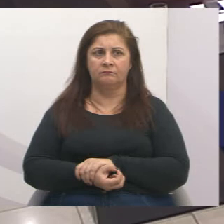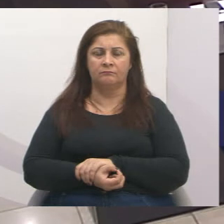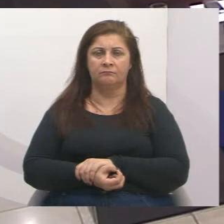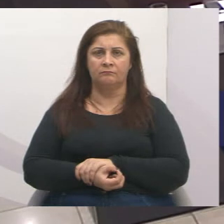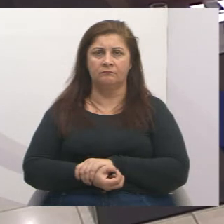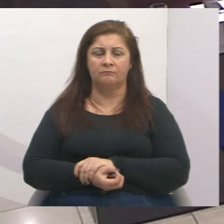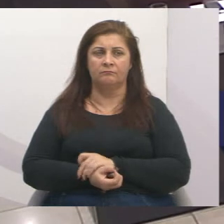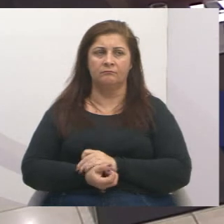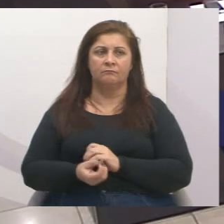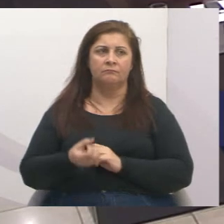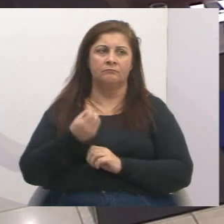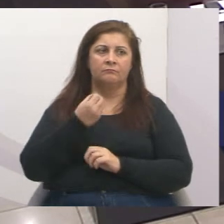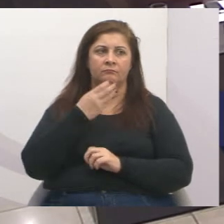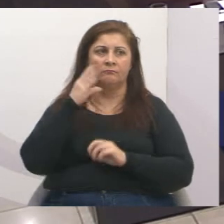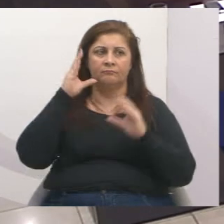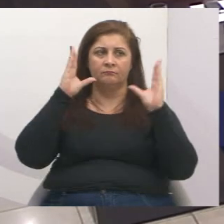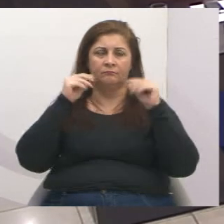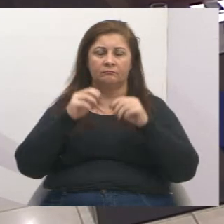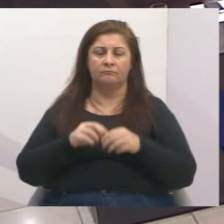Boa noite a todos.